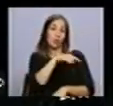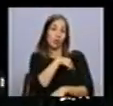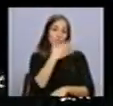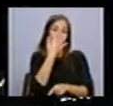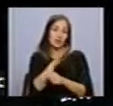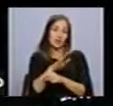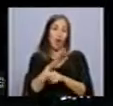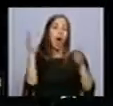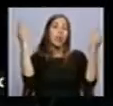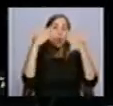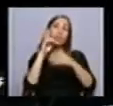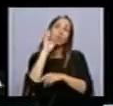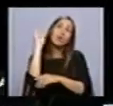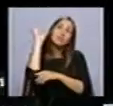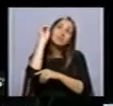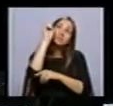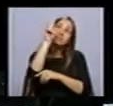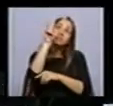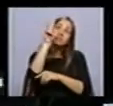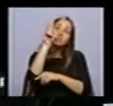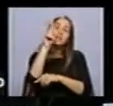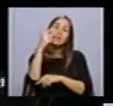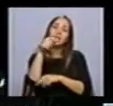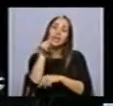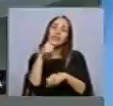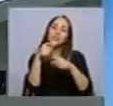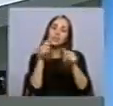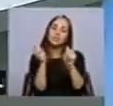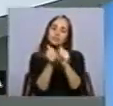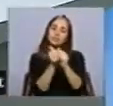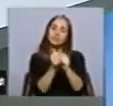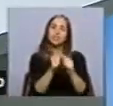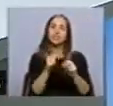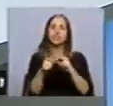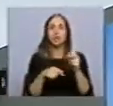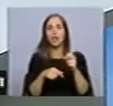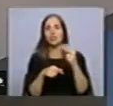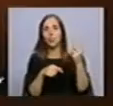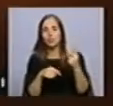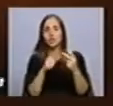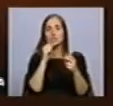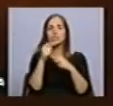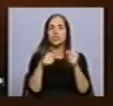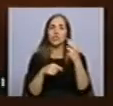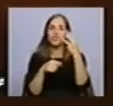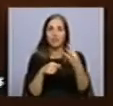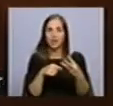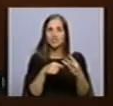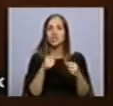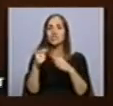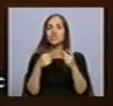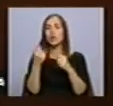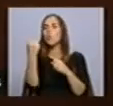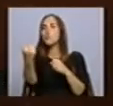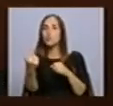céu noturno, têm companheiras, são sistemas binários, são sistemas com 3 estrelas, não são propriamente muitos sistemas isolados, precisamente como o nosso próprio